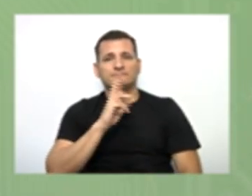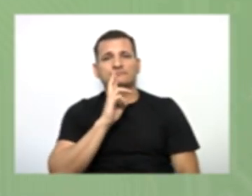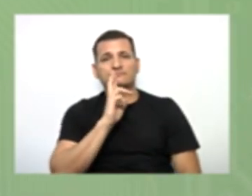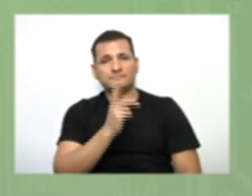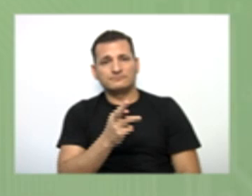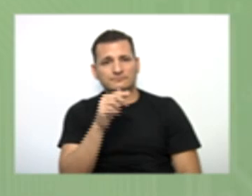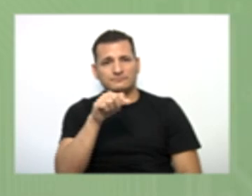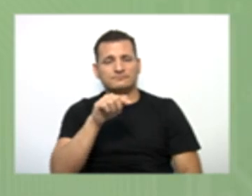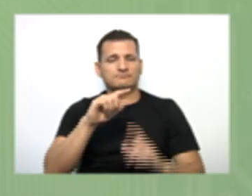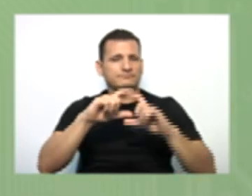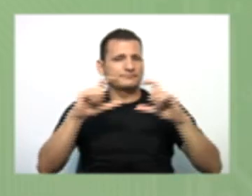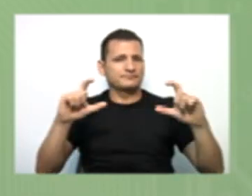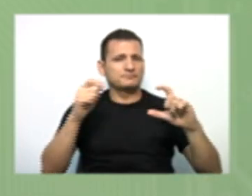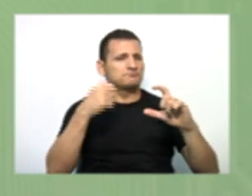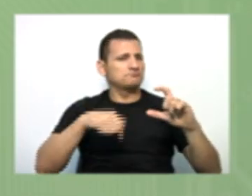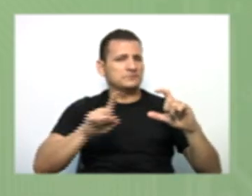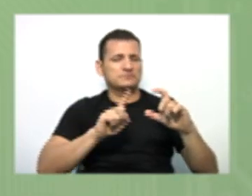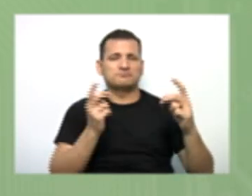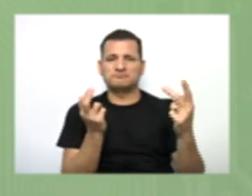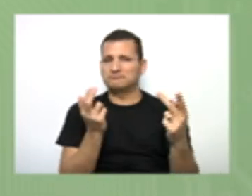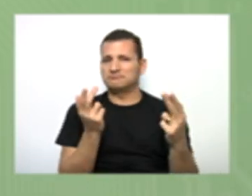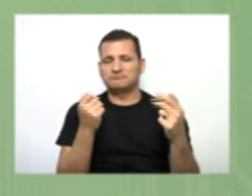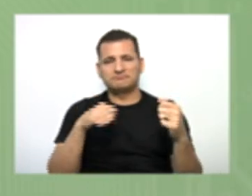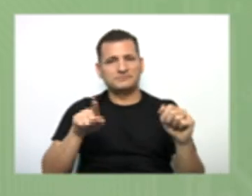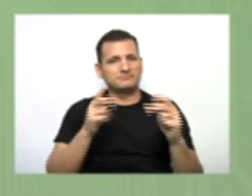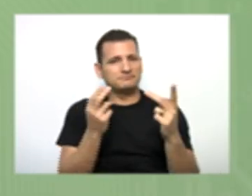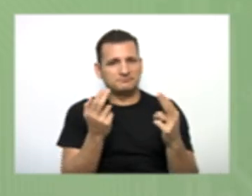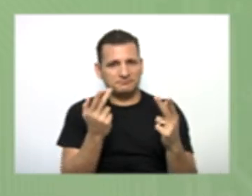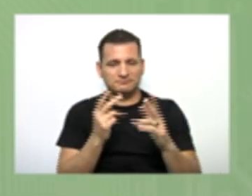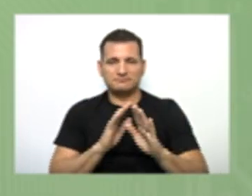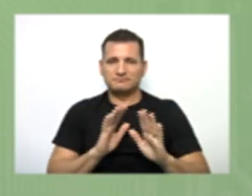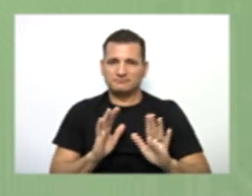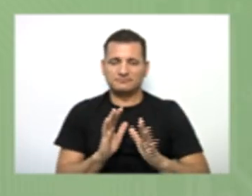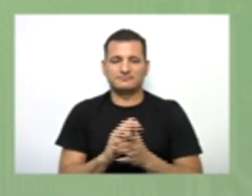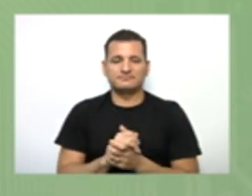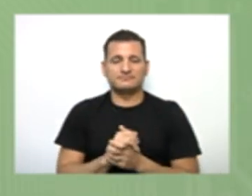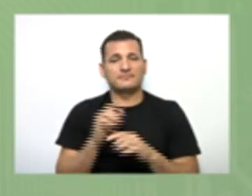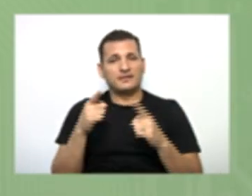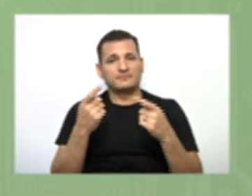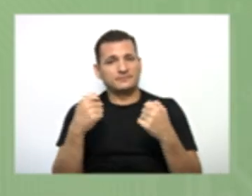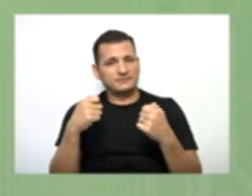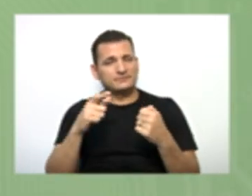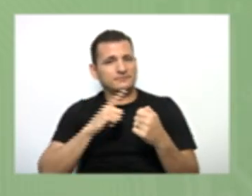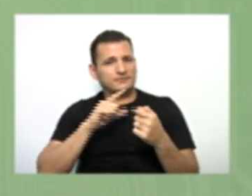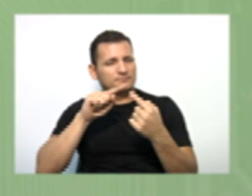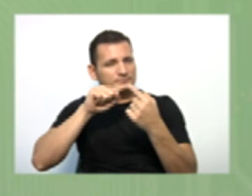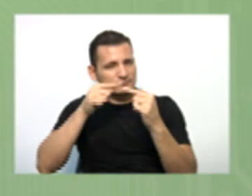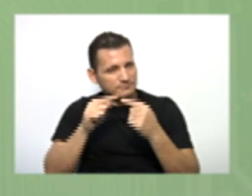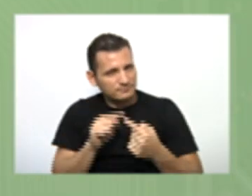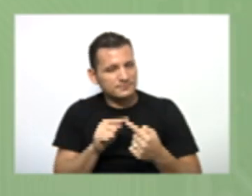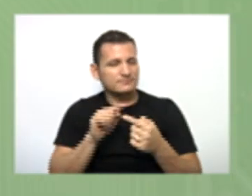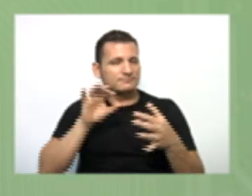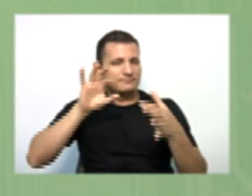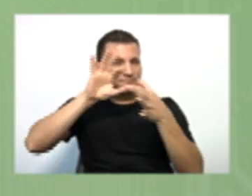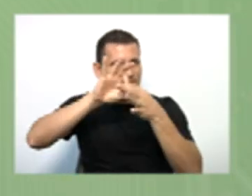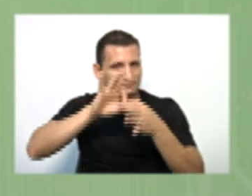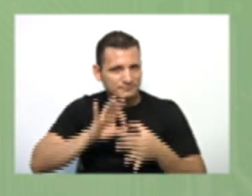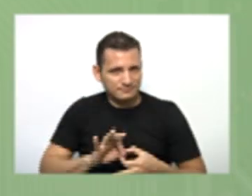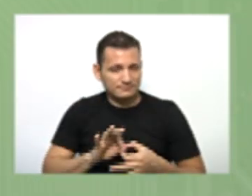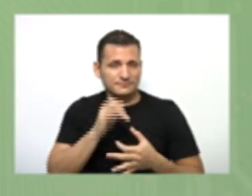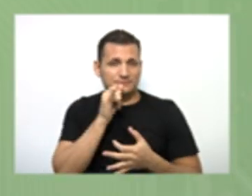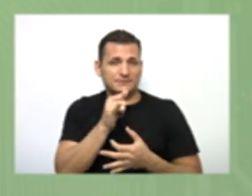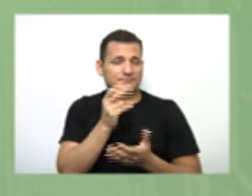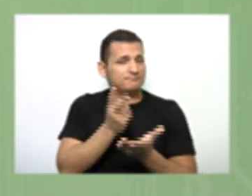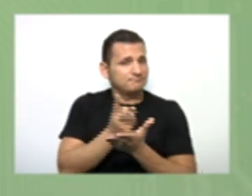resposta, não precisa estar exatamente como está aqui, mas deve ter uma coerênciazinha, se tiver o